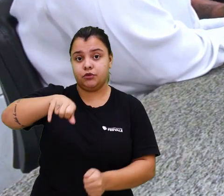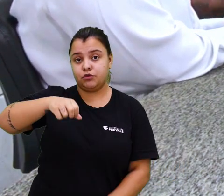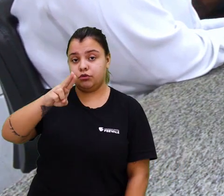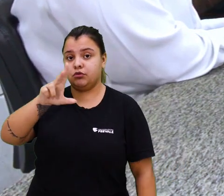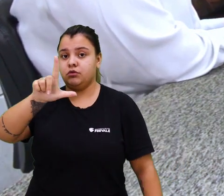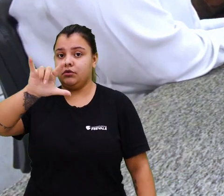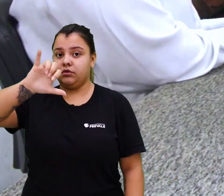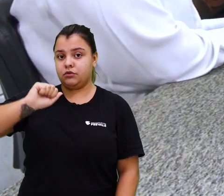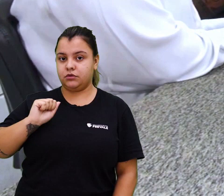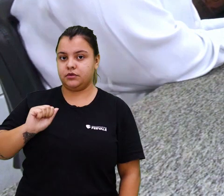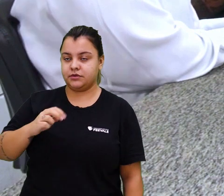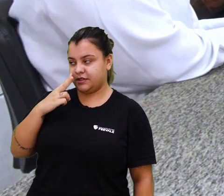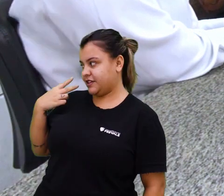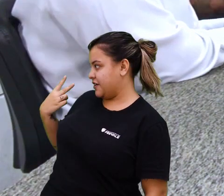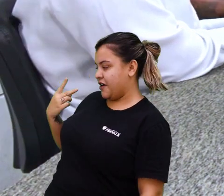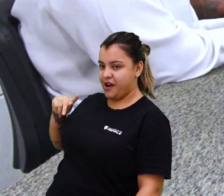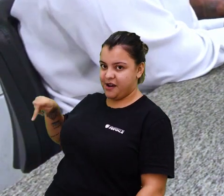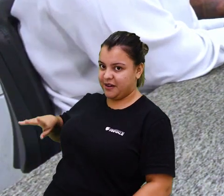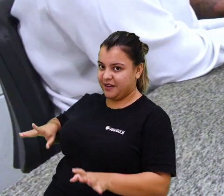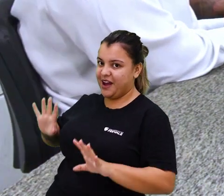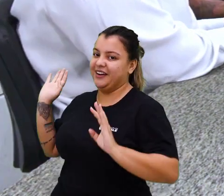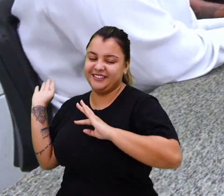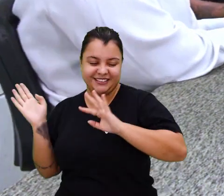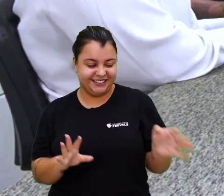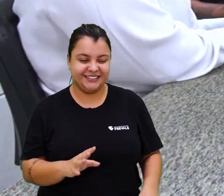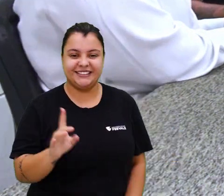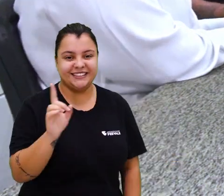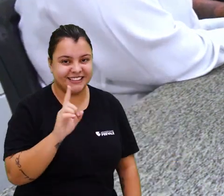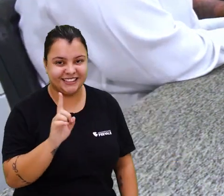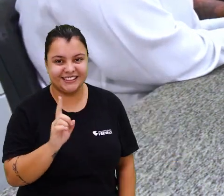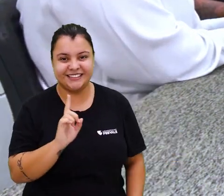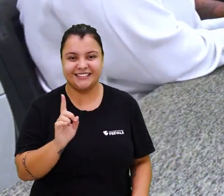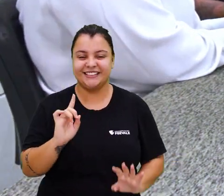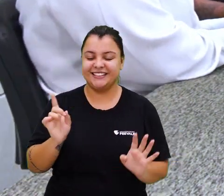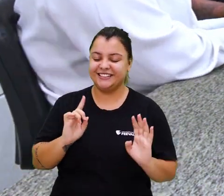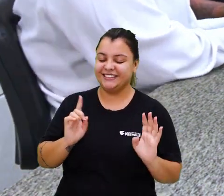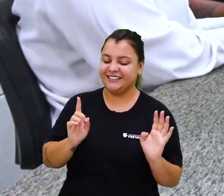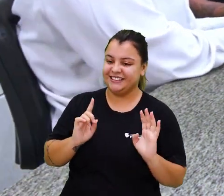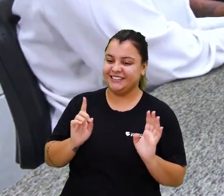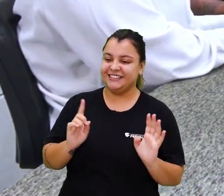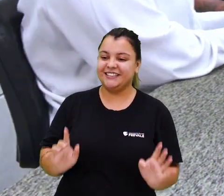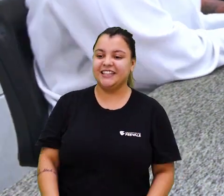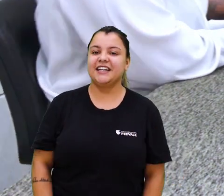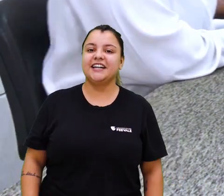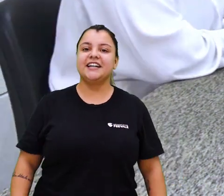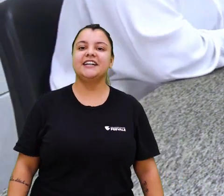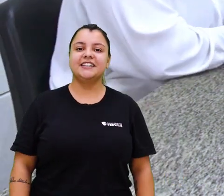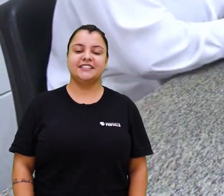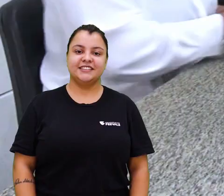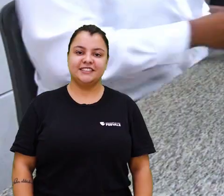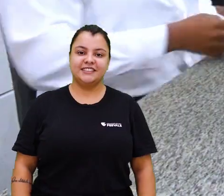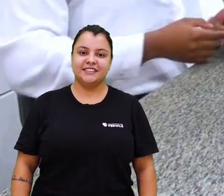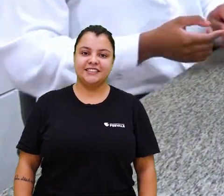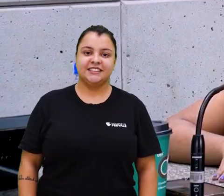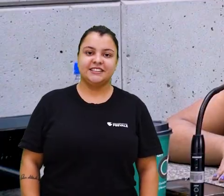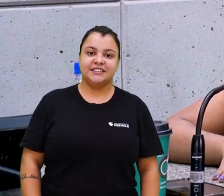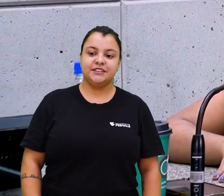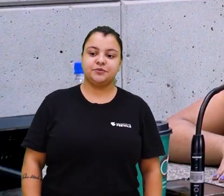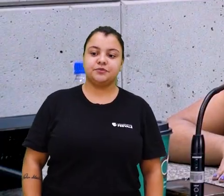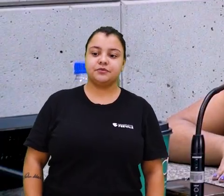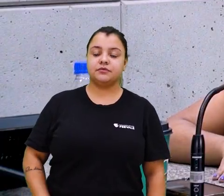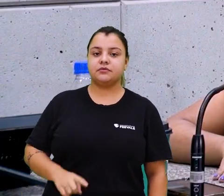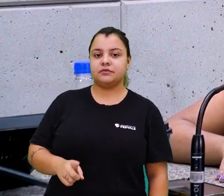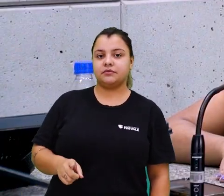vocês não vão começar a olhar para ela não não não e ela fala e ela